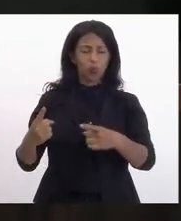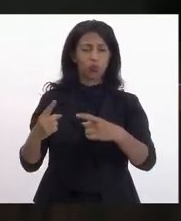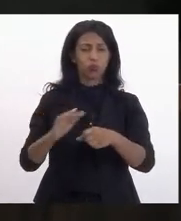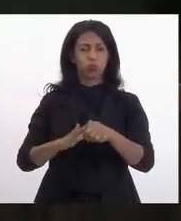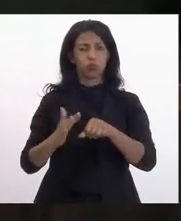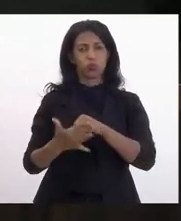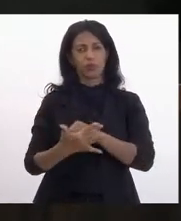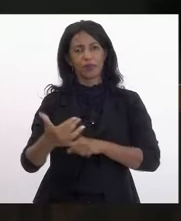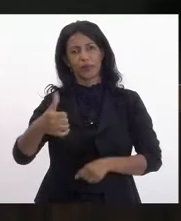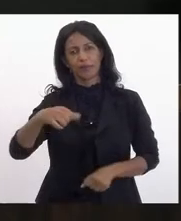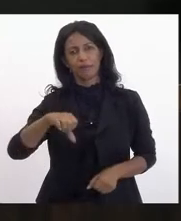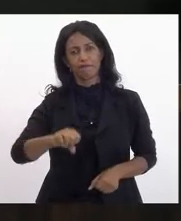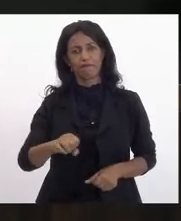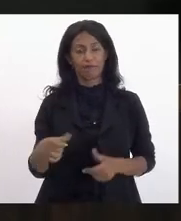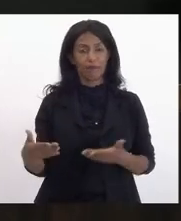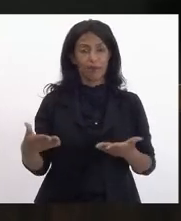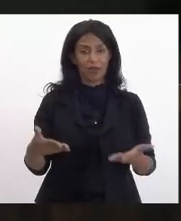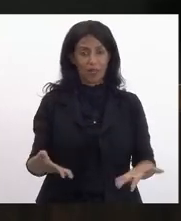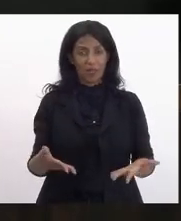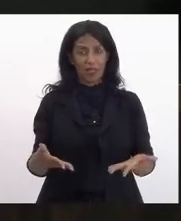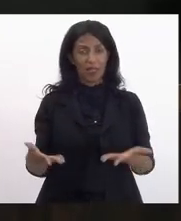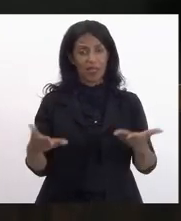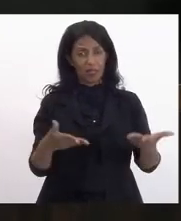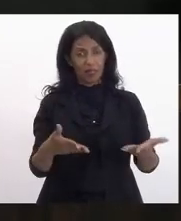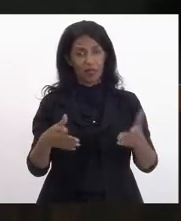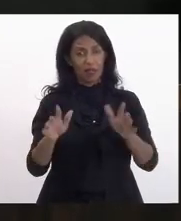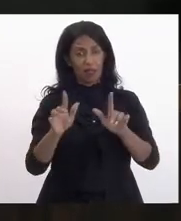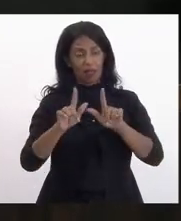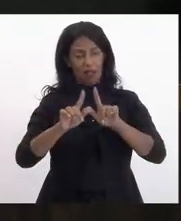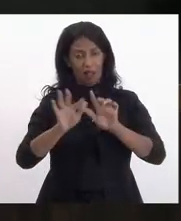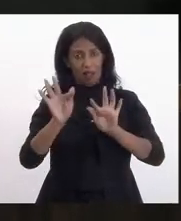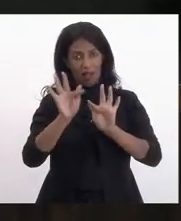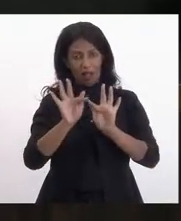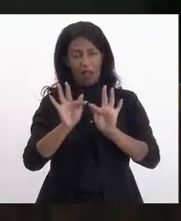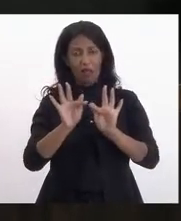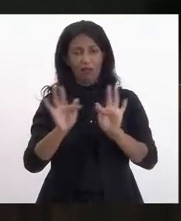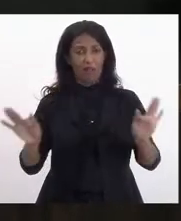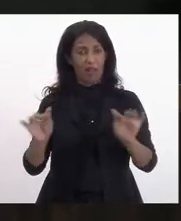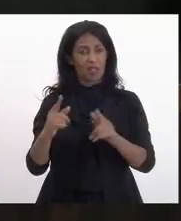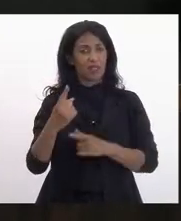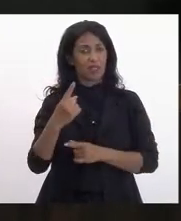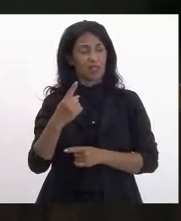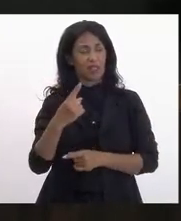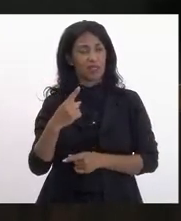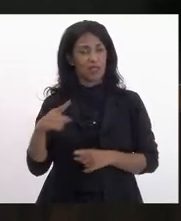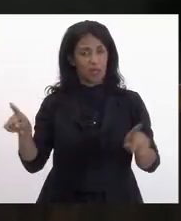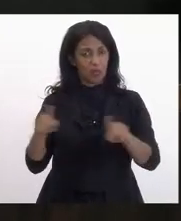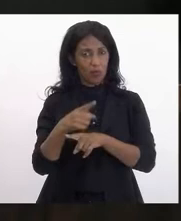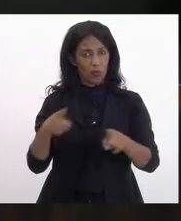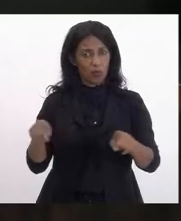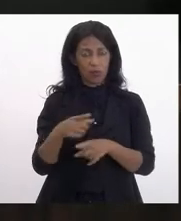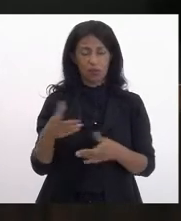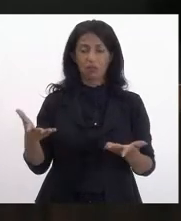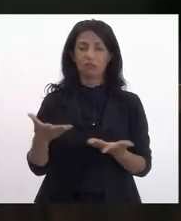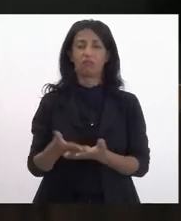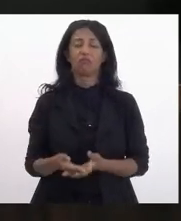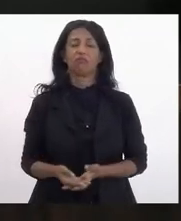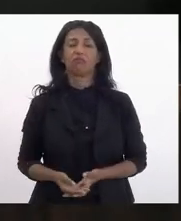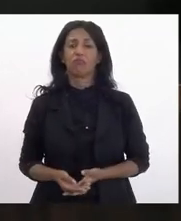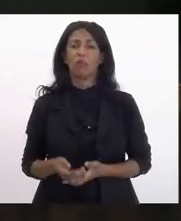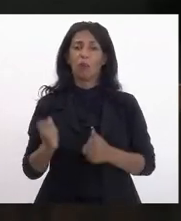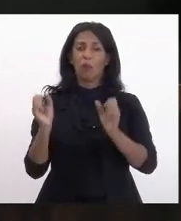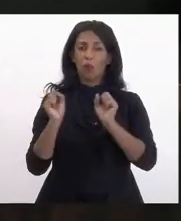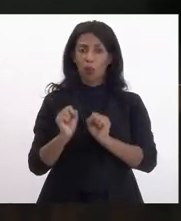ao coronavírus. E aqui fica, através dessa música trazida pelo deputado Luiz Paulo, pode